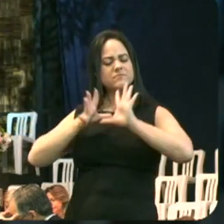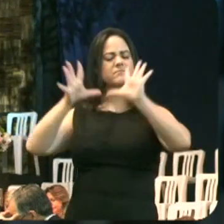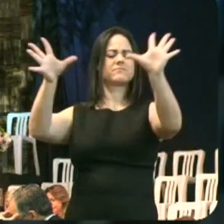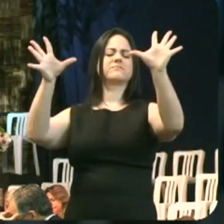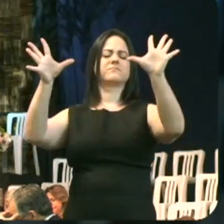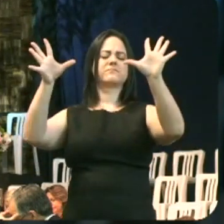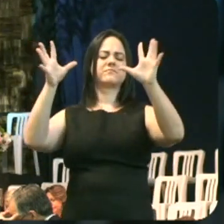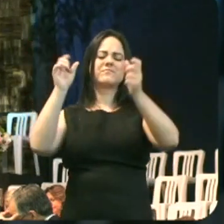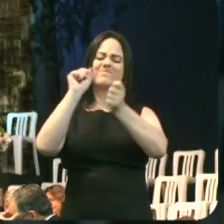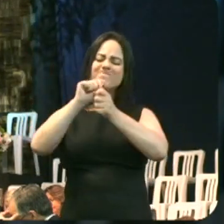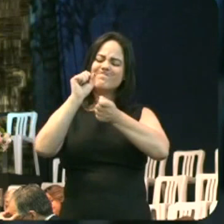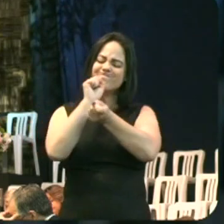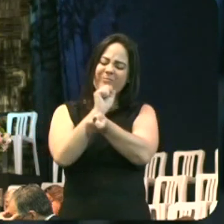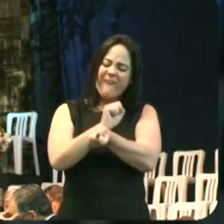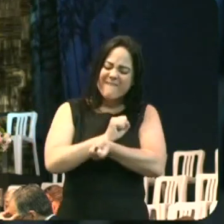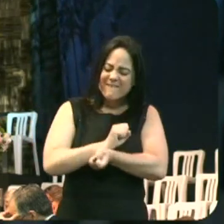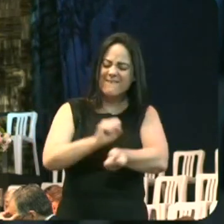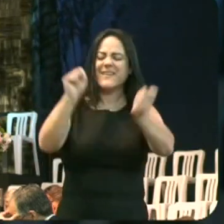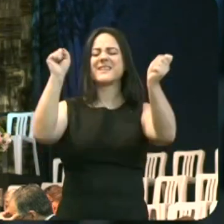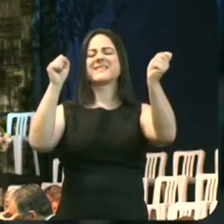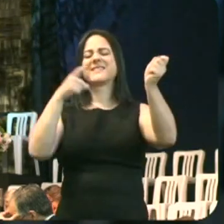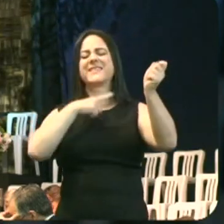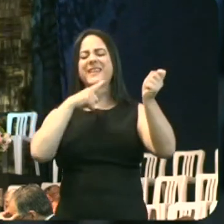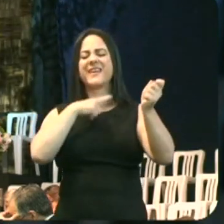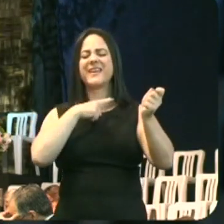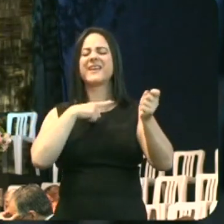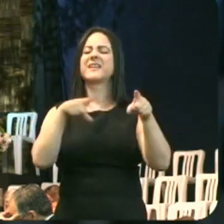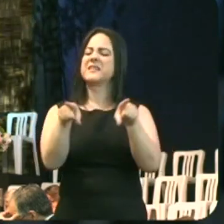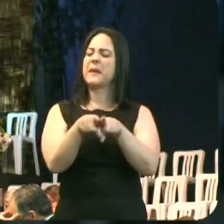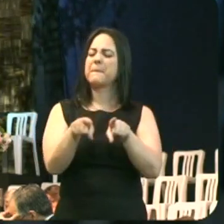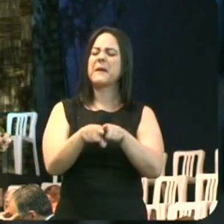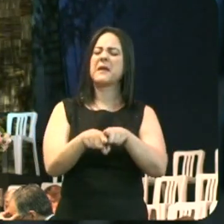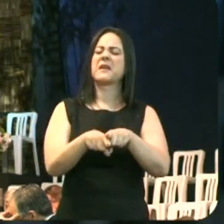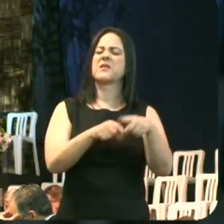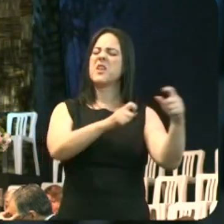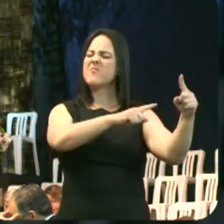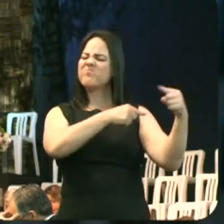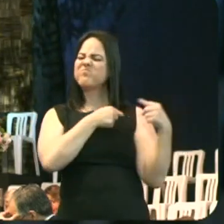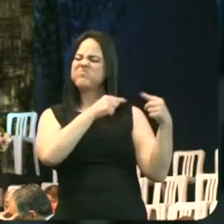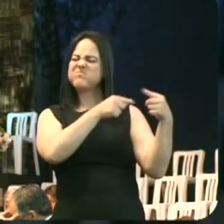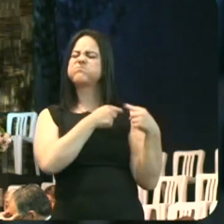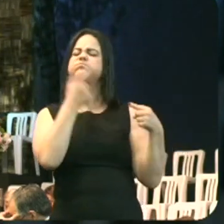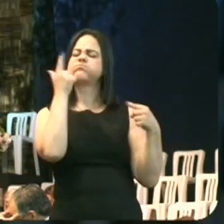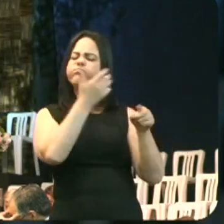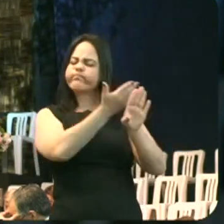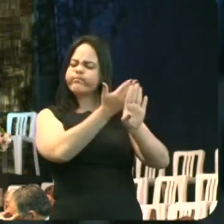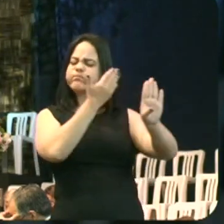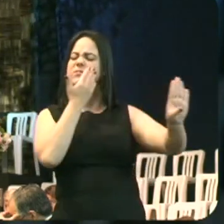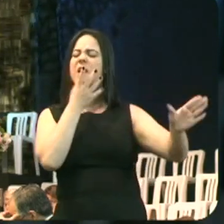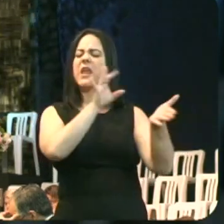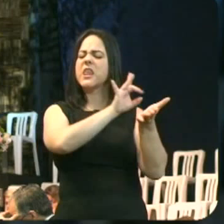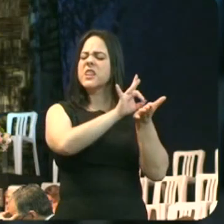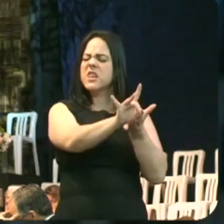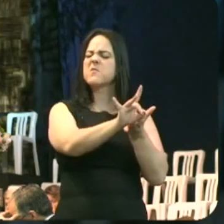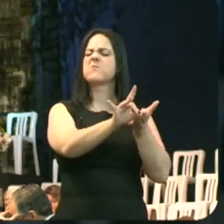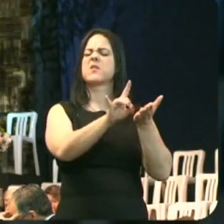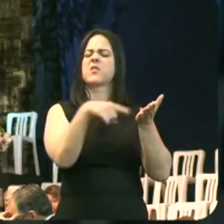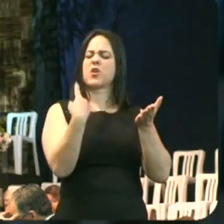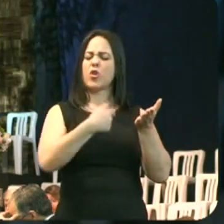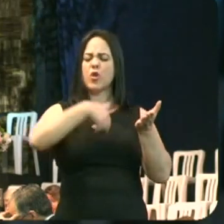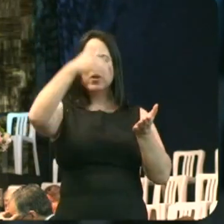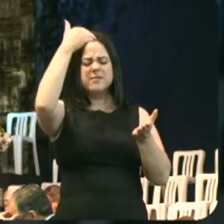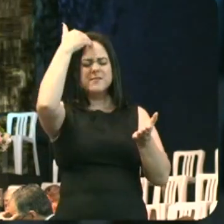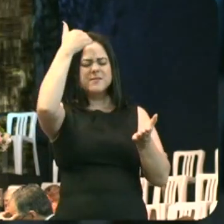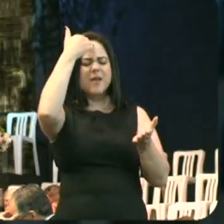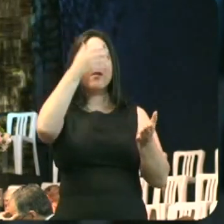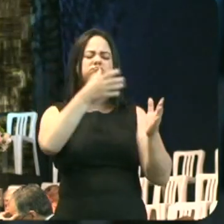gente ouviu aqui, que nos afasta daqueles que nos machucam, do inimigo da nossa alma, e que